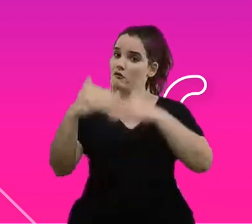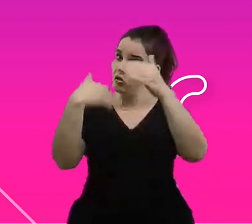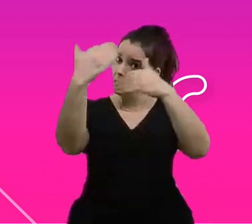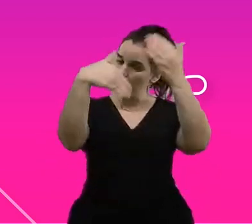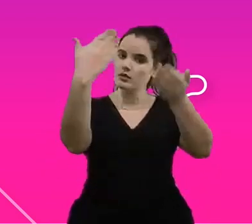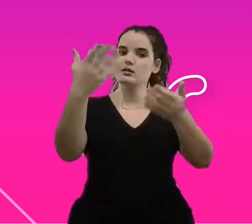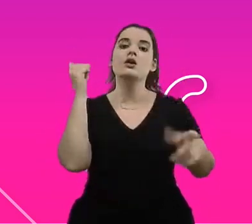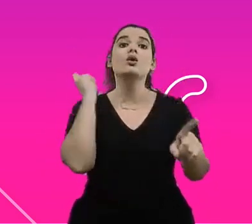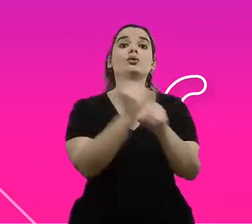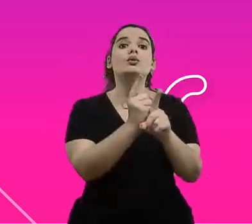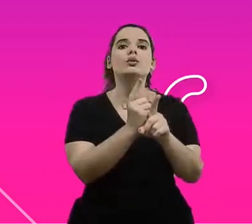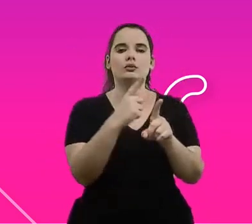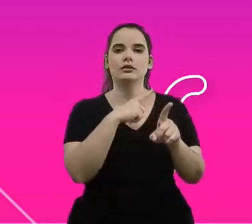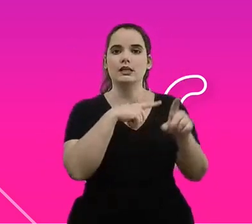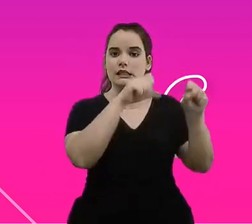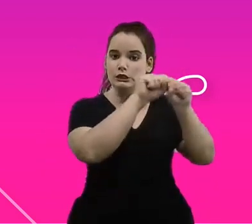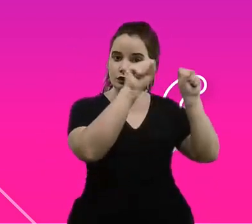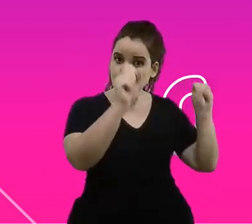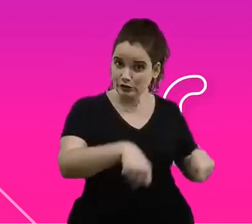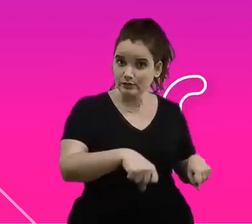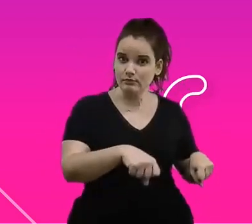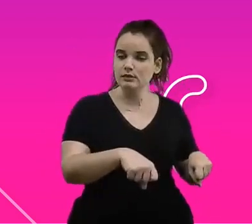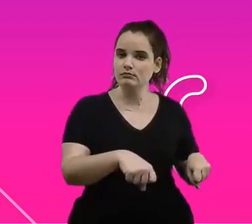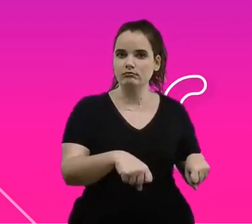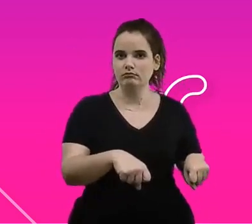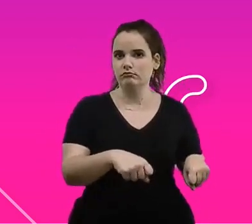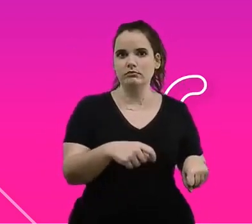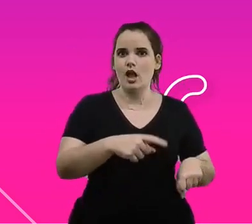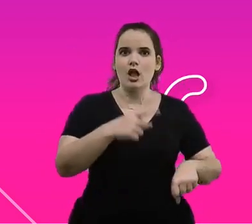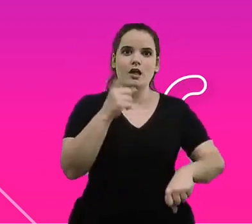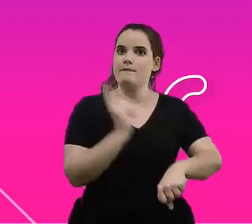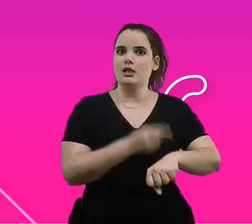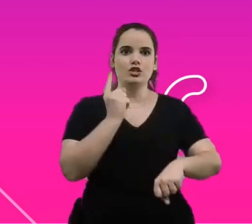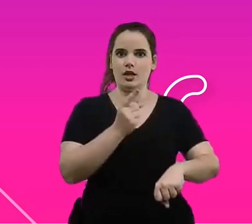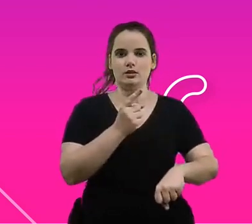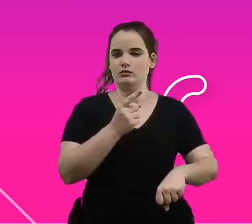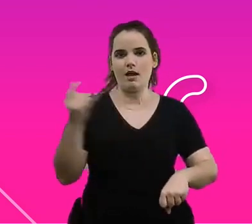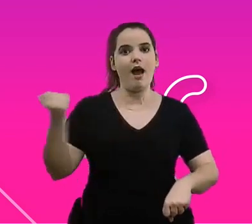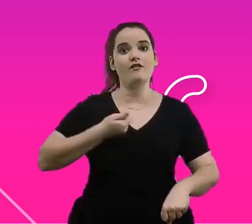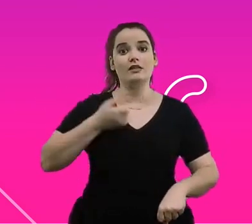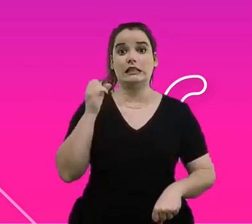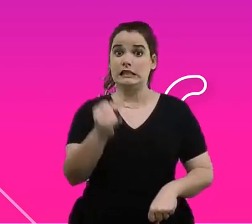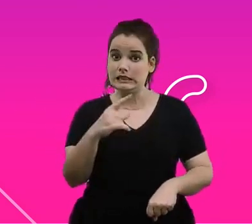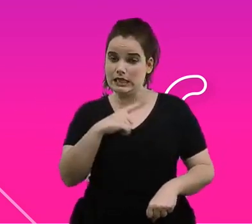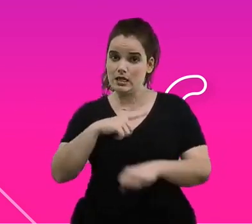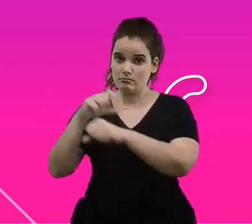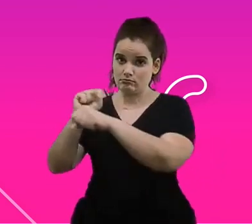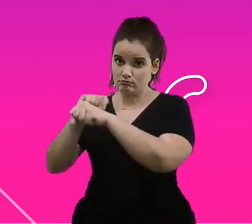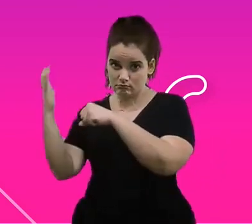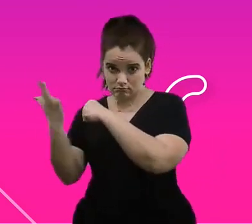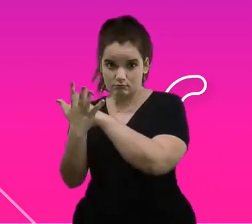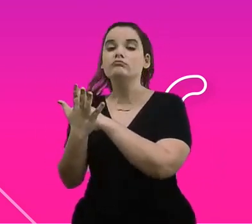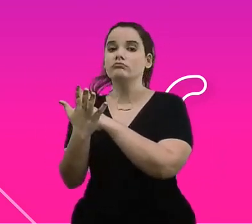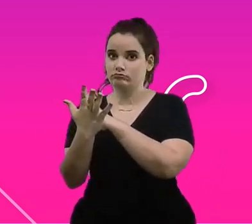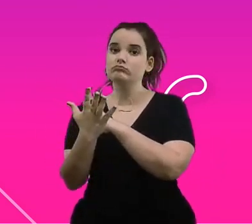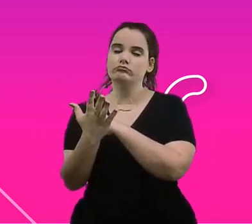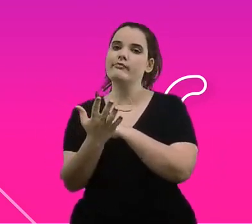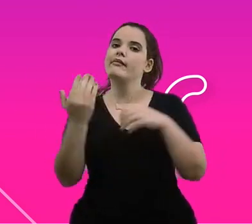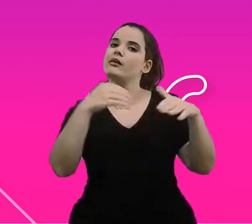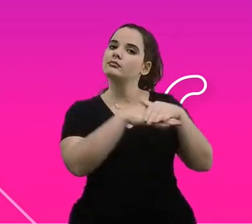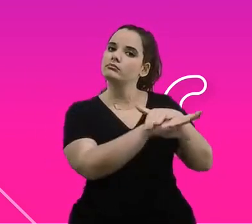agradeço, não só a vocês, mas a todo mundo que se apresentou até agora. Tiago, assim, estou de cara, né, com o que a gente está vendo até agora.